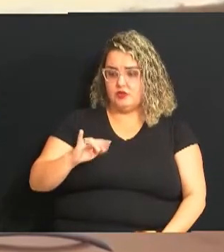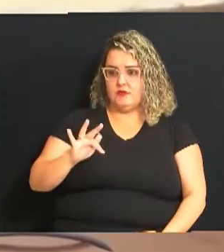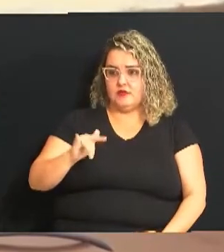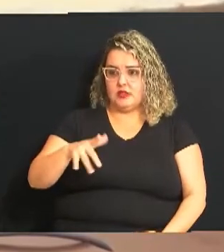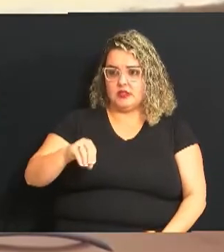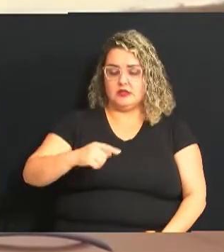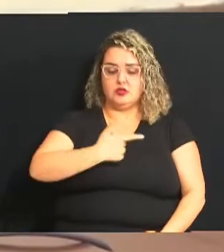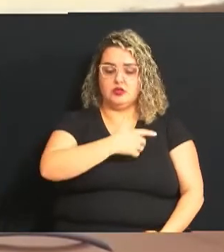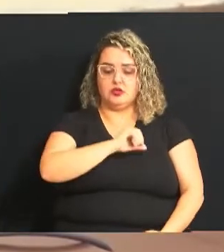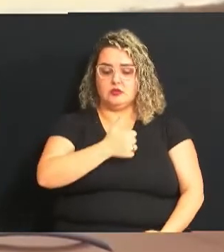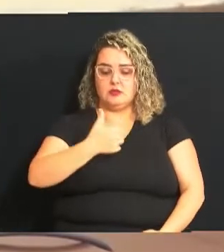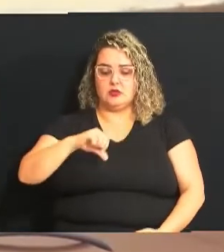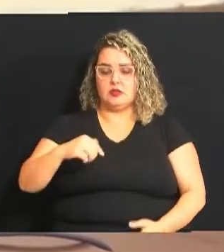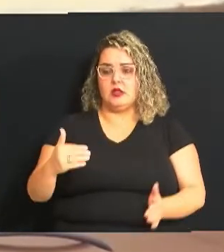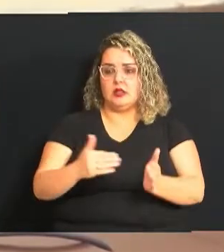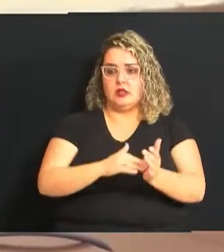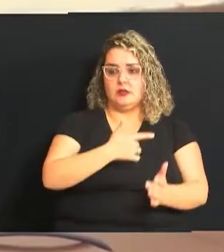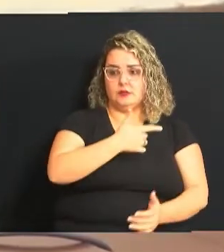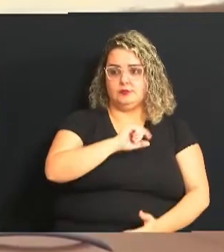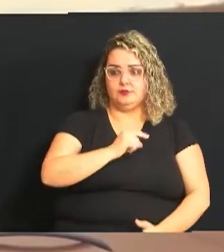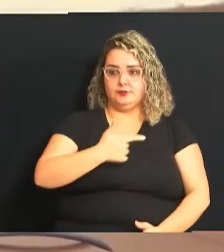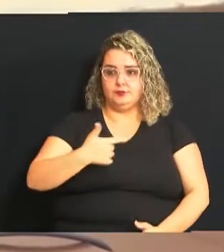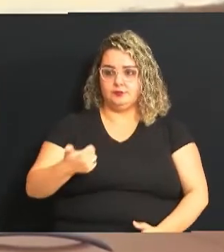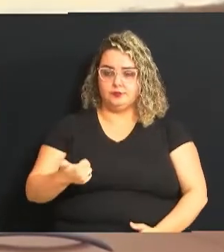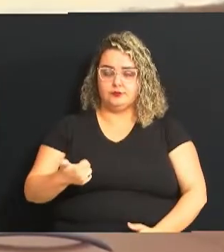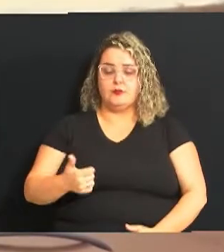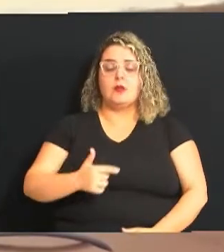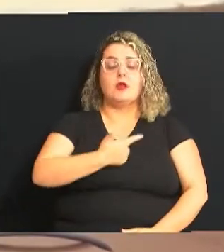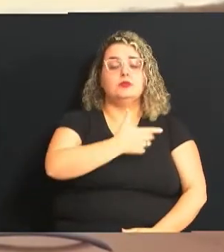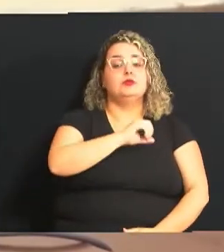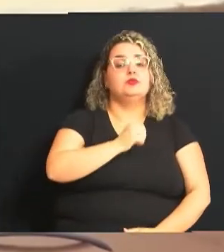2021. 2019, nós tivemos aí